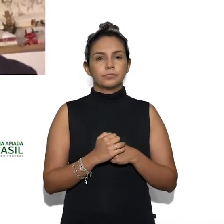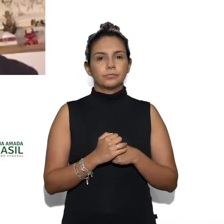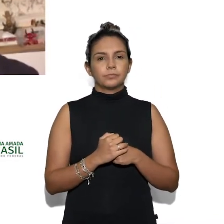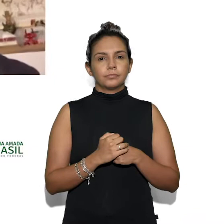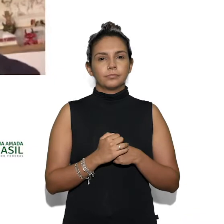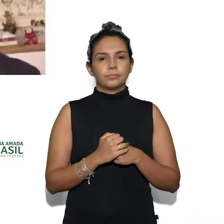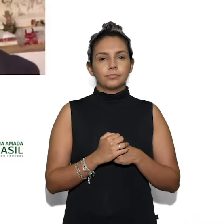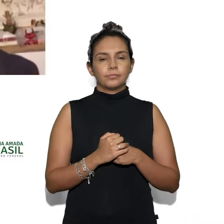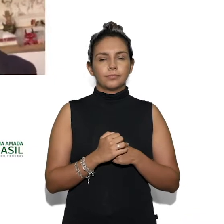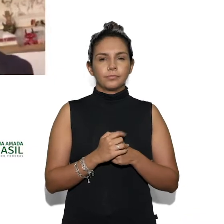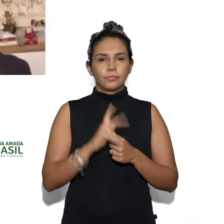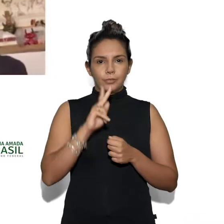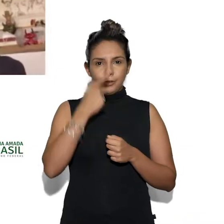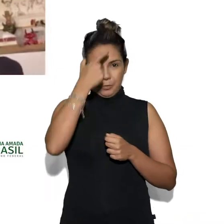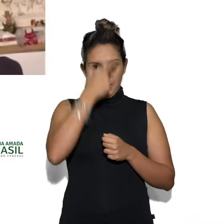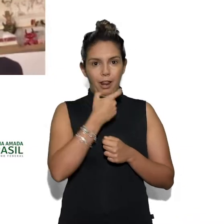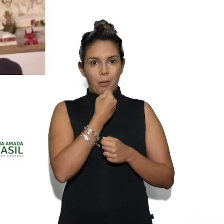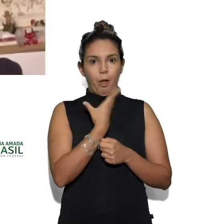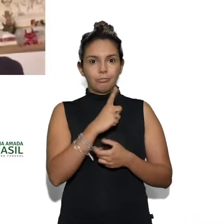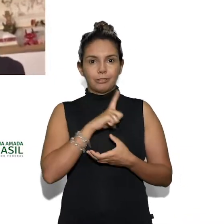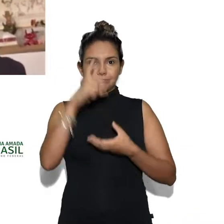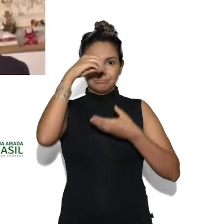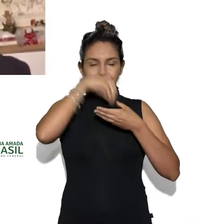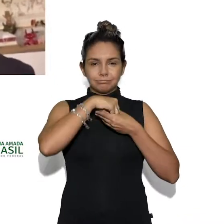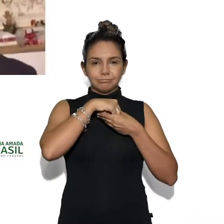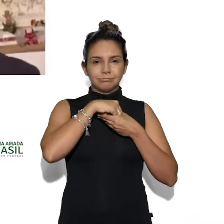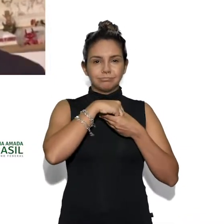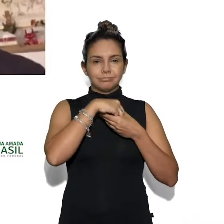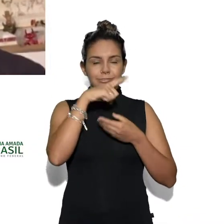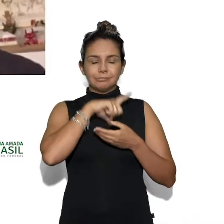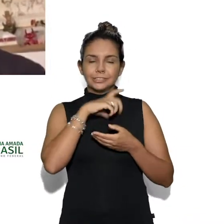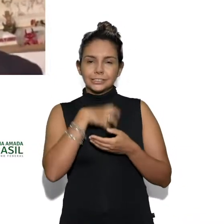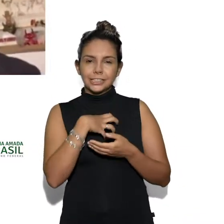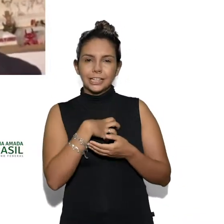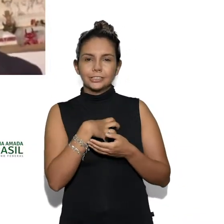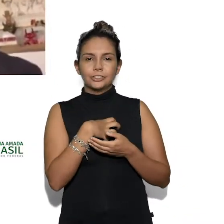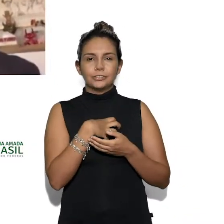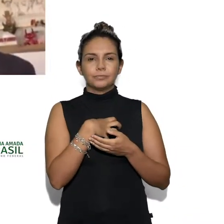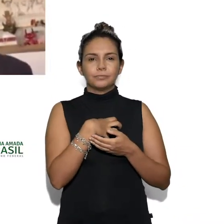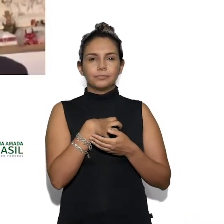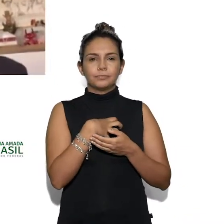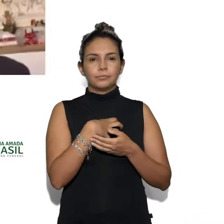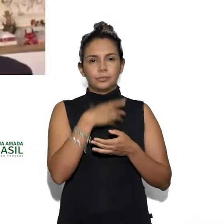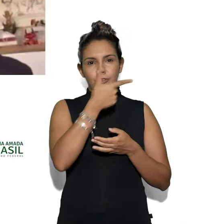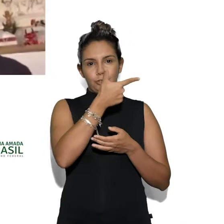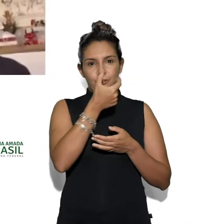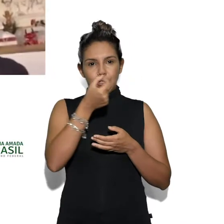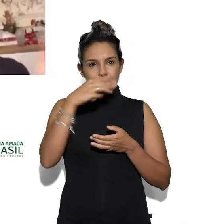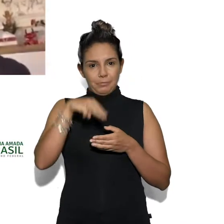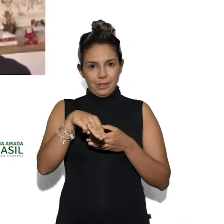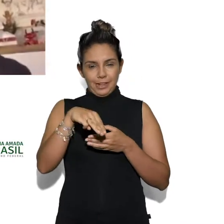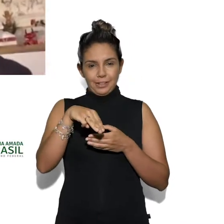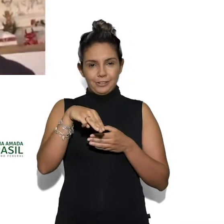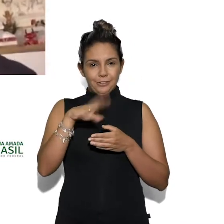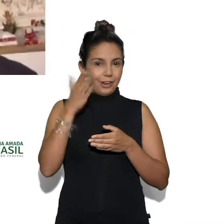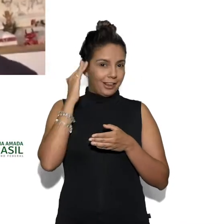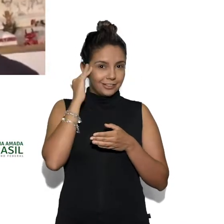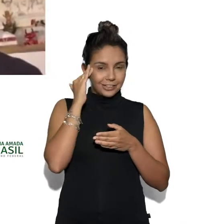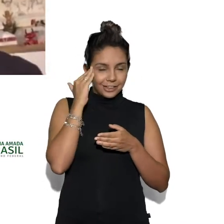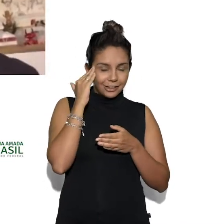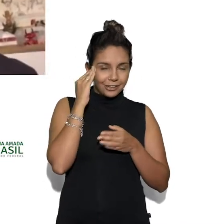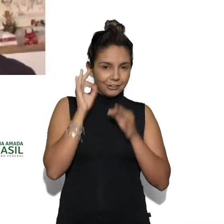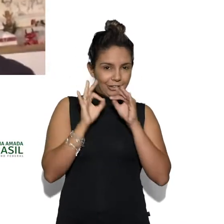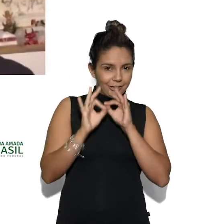energia humana boa, né? Assim, a gente sente, a gente a 200 metros de distância já entendeu, assim,